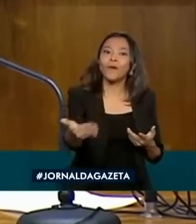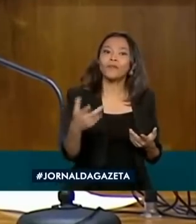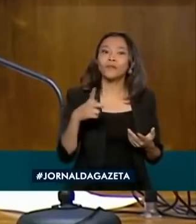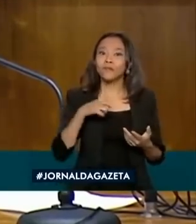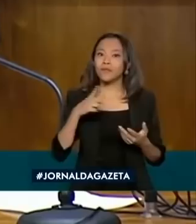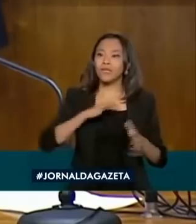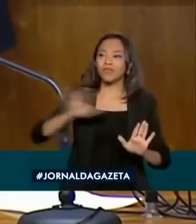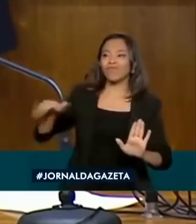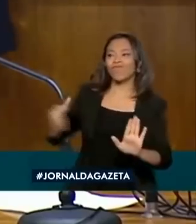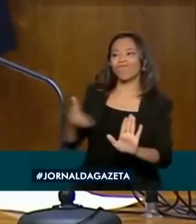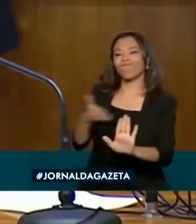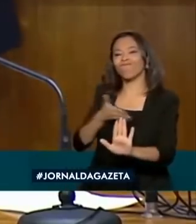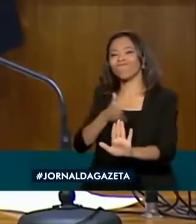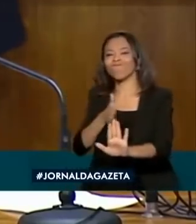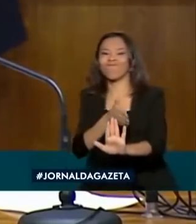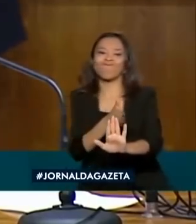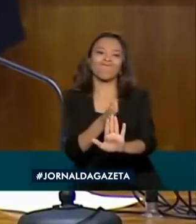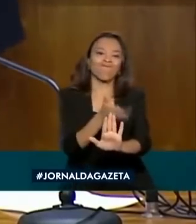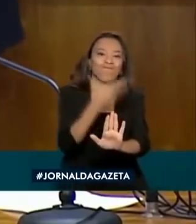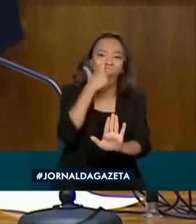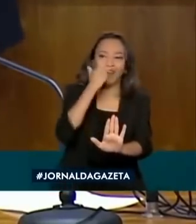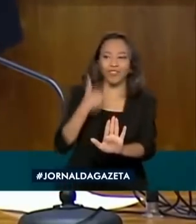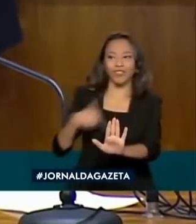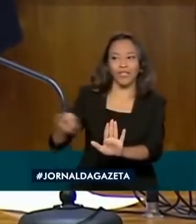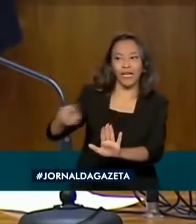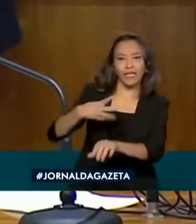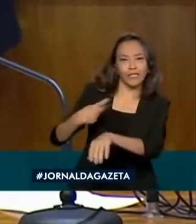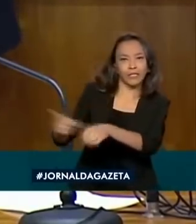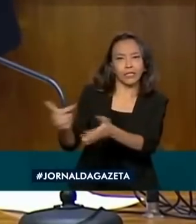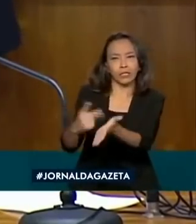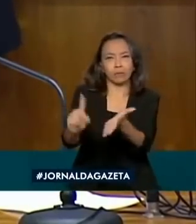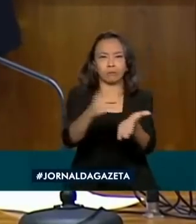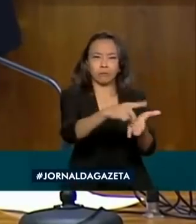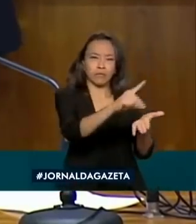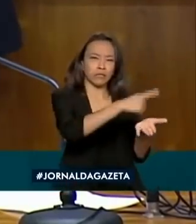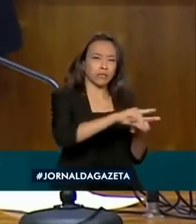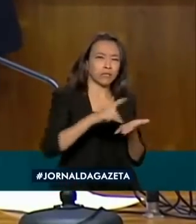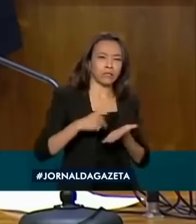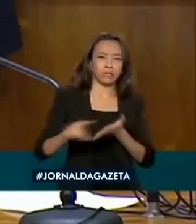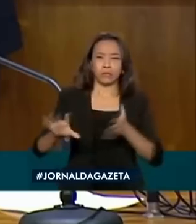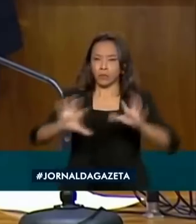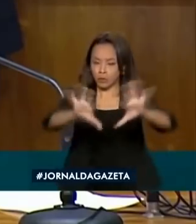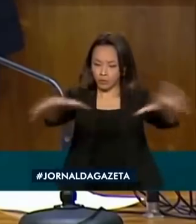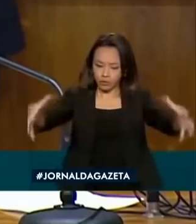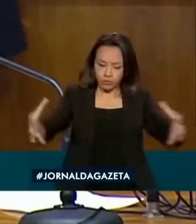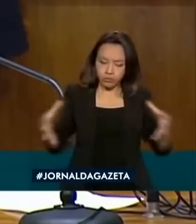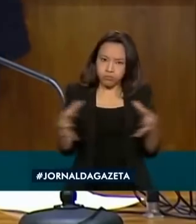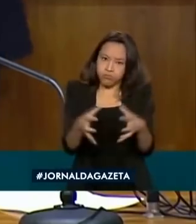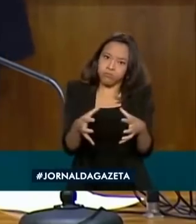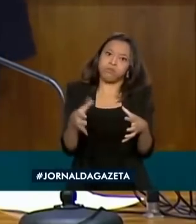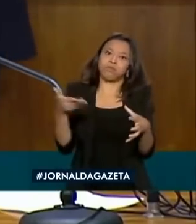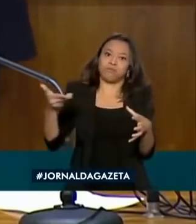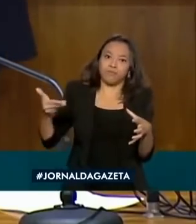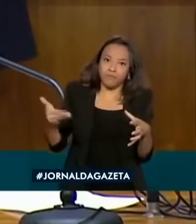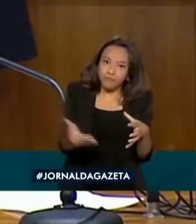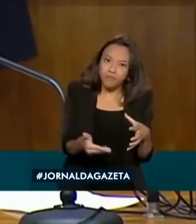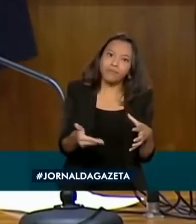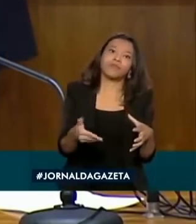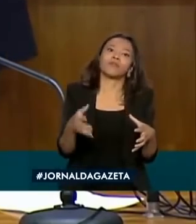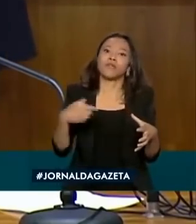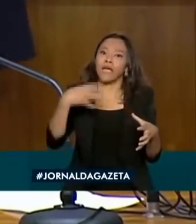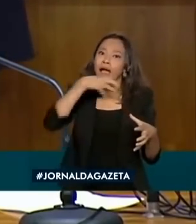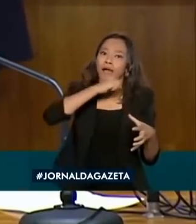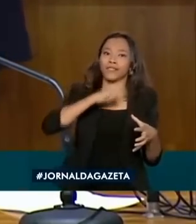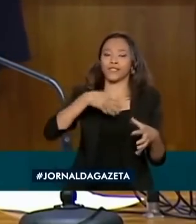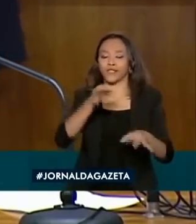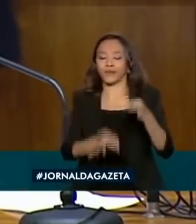espírito sectário, taxando como inimigos e excluindo os divergentes da entidade unitária e mítica da qual julgam